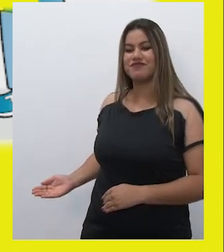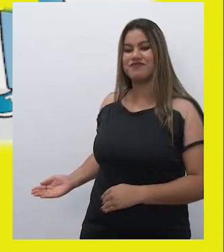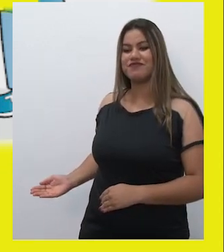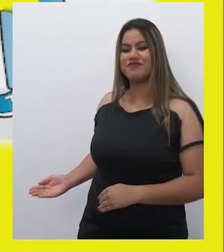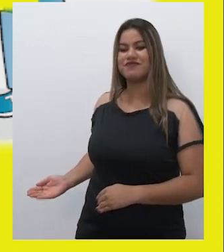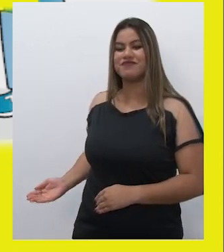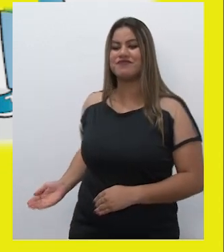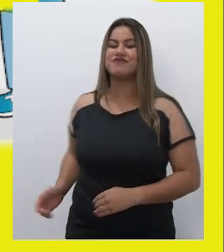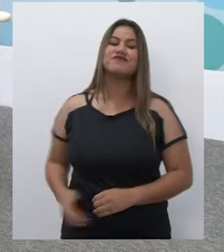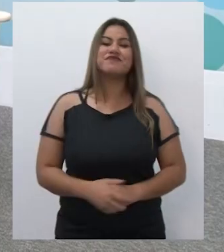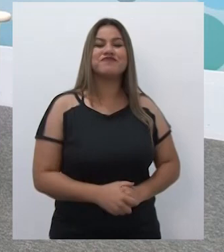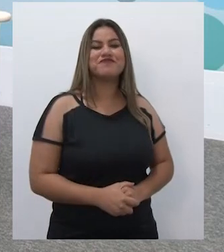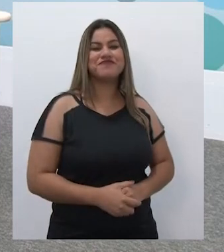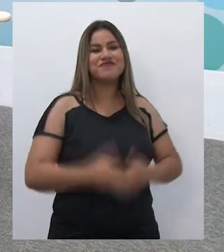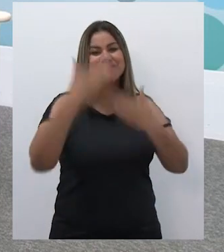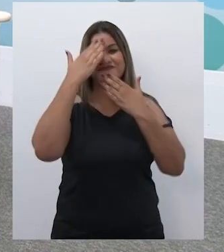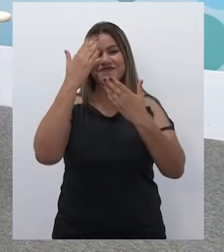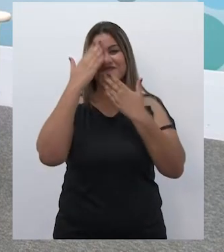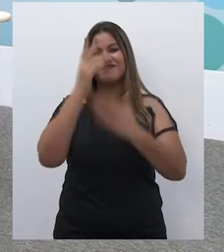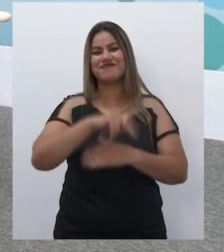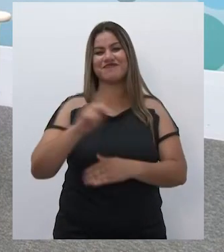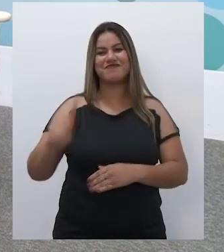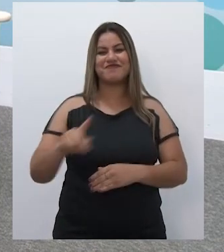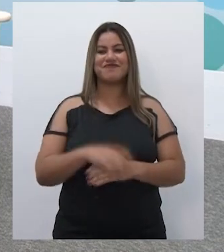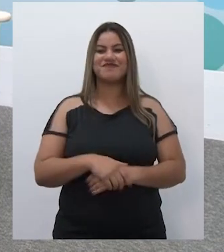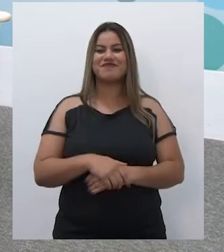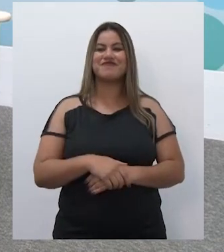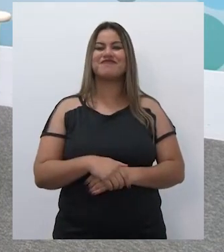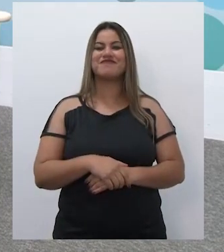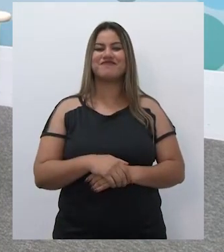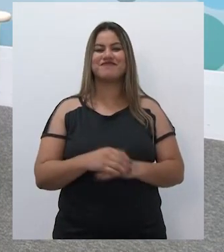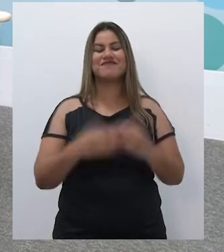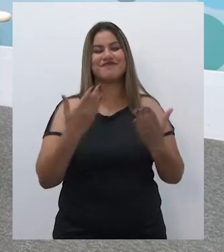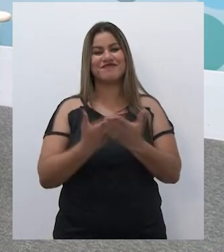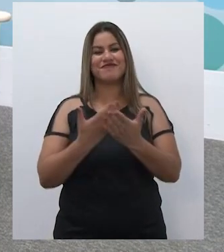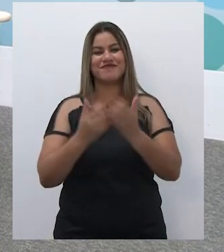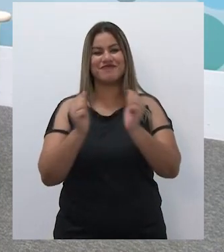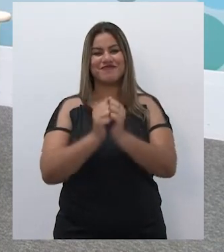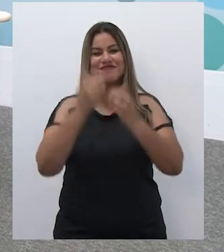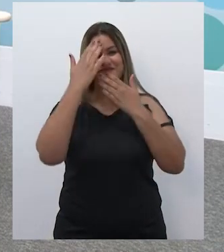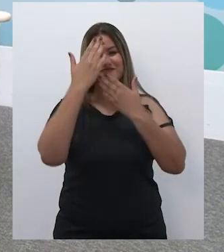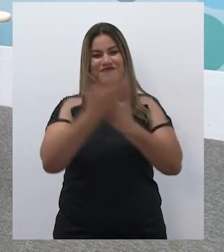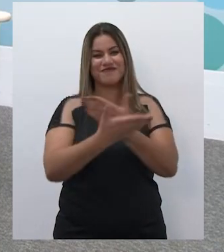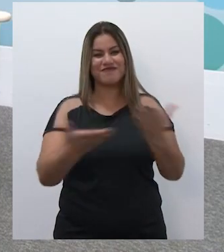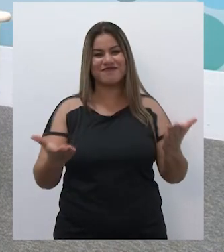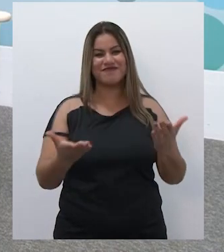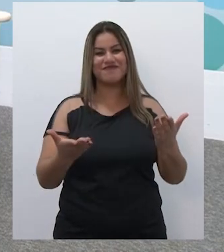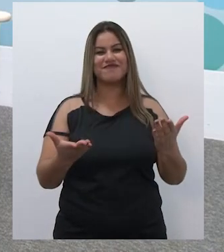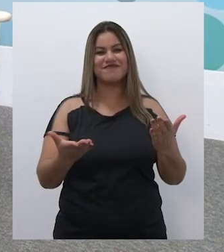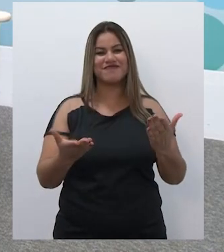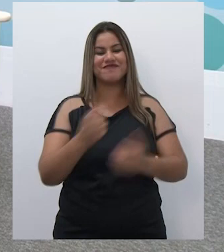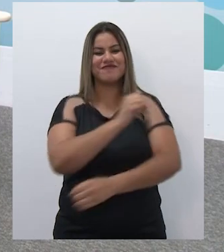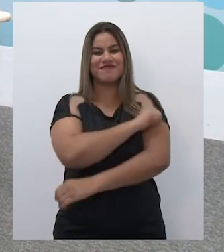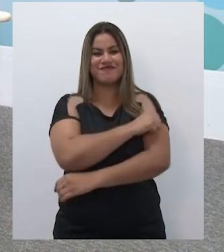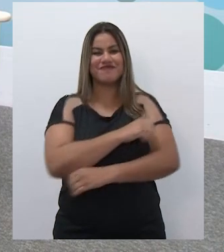anamariab@sebraesp.com.br. Gratidão, professor Anderson. Eu que agradeço. Pela nossa aula. Obrigada, pessoal. Obrigado,